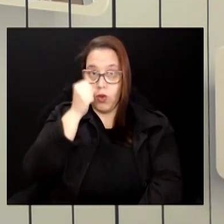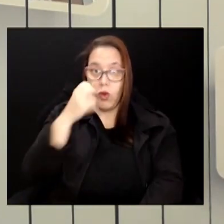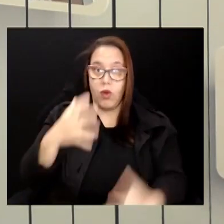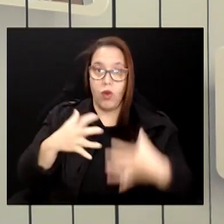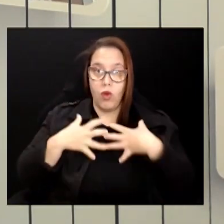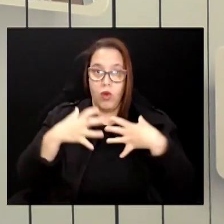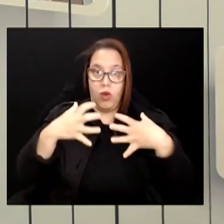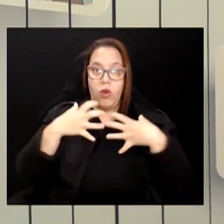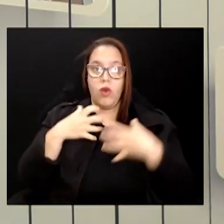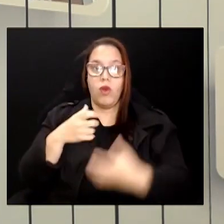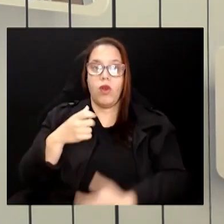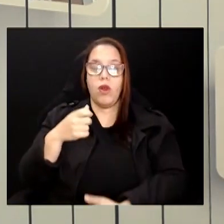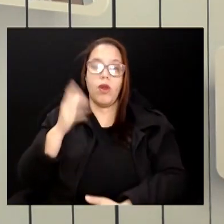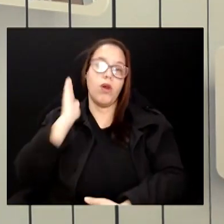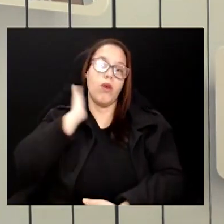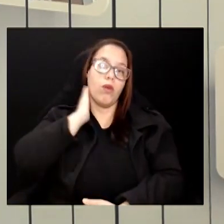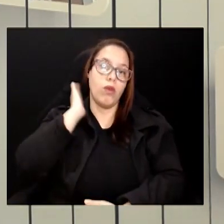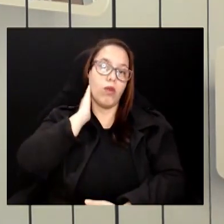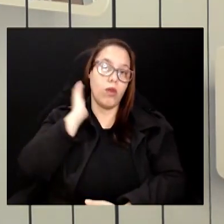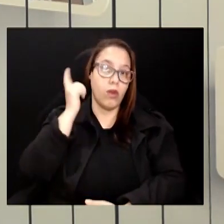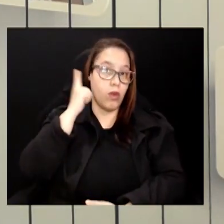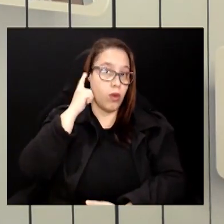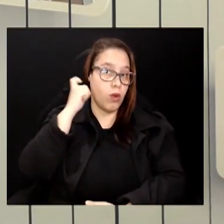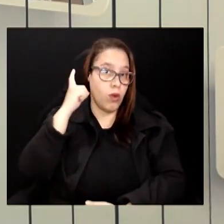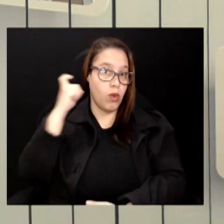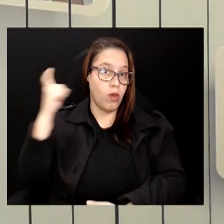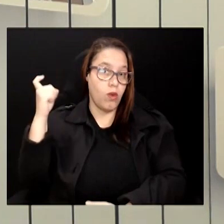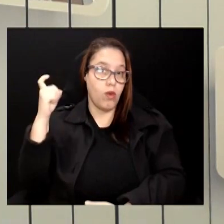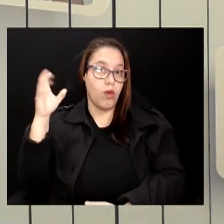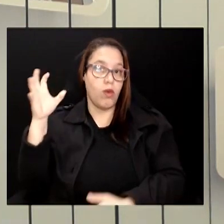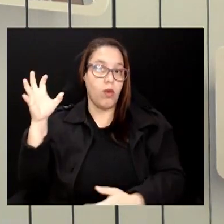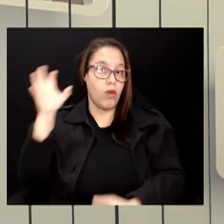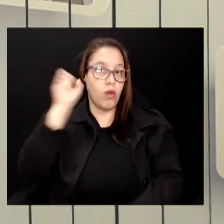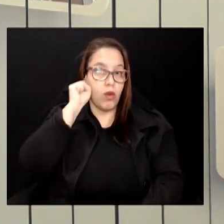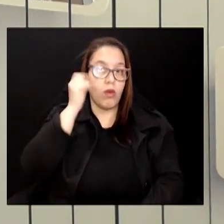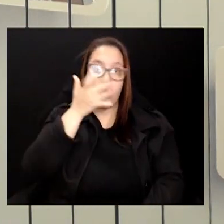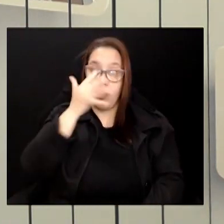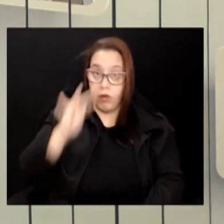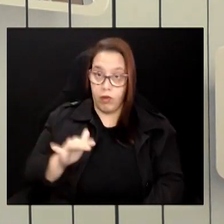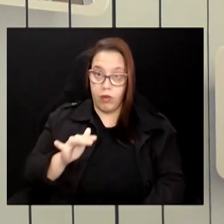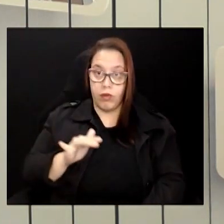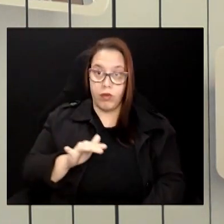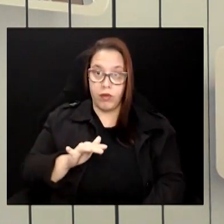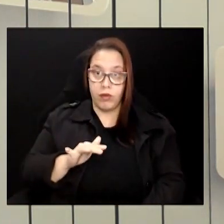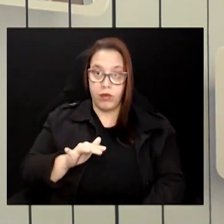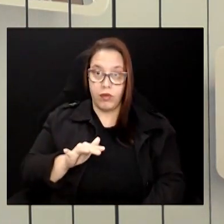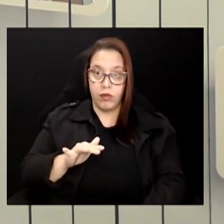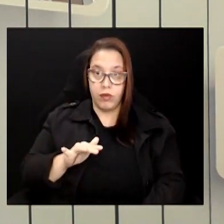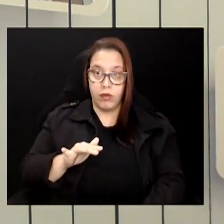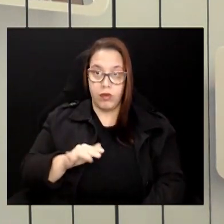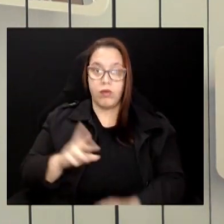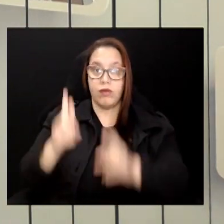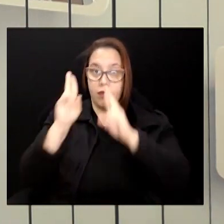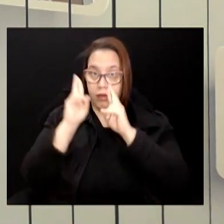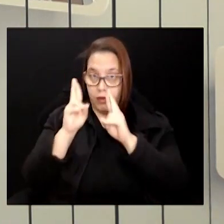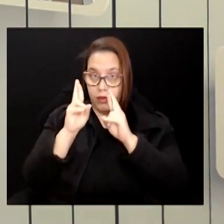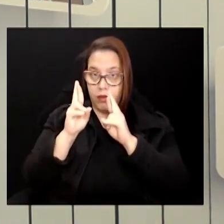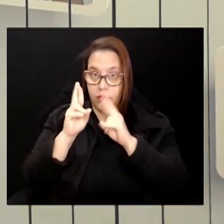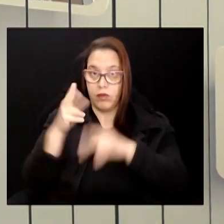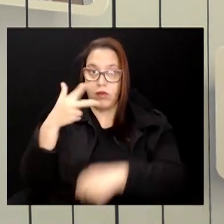meningite, otite e outras infecções em crianças. Então, sobre a expectativa desta vacinação,